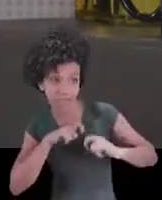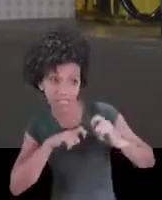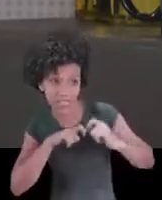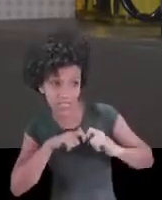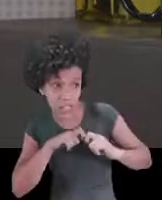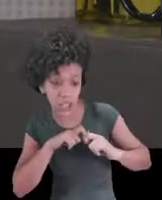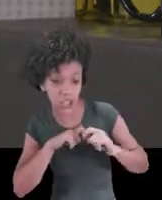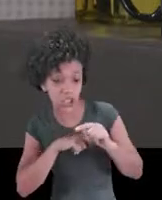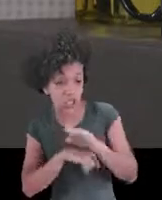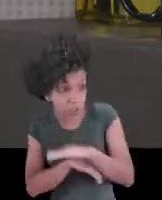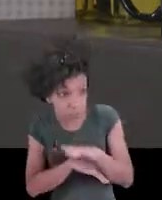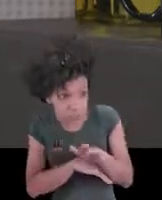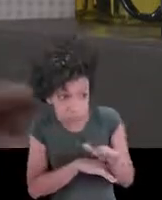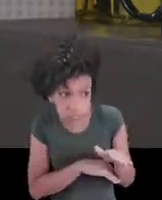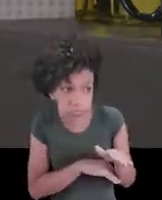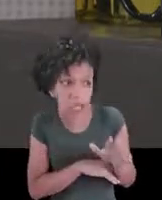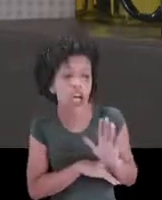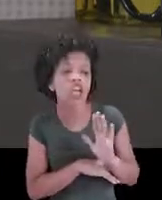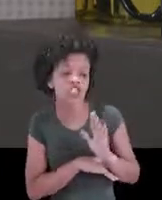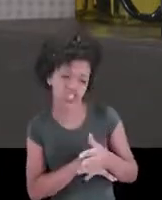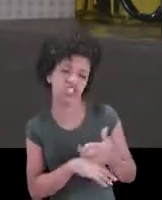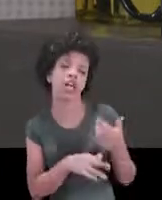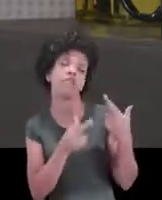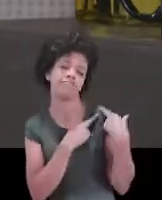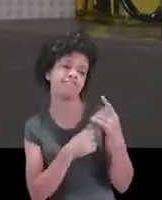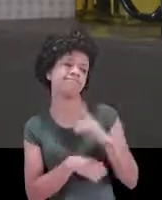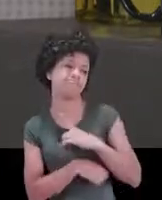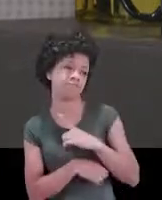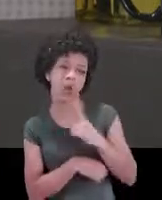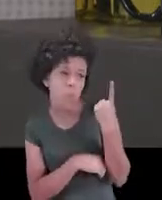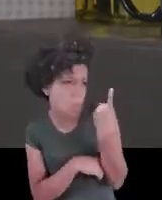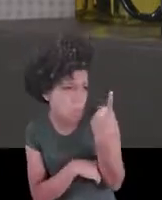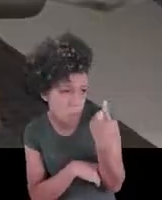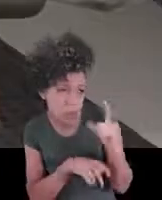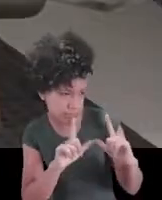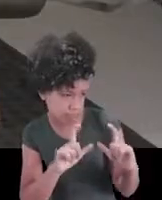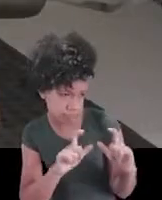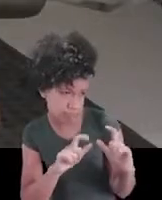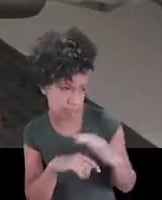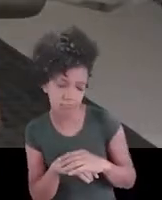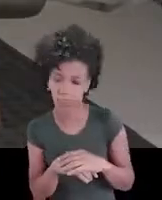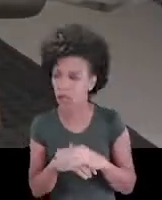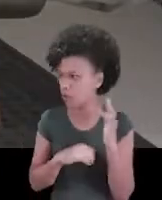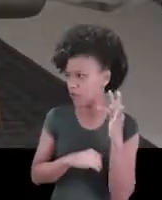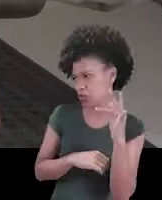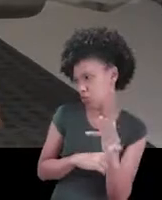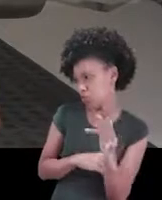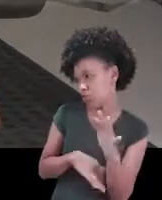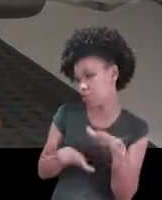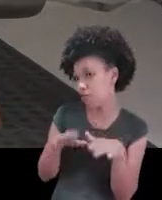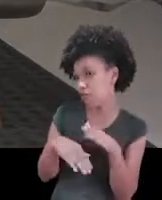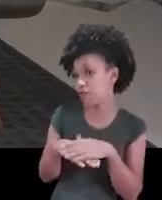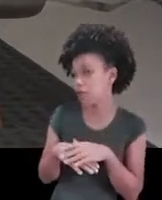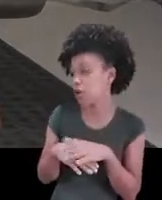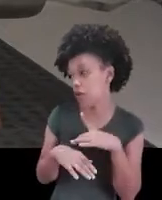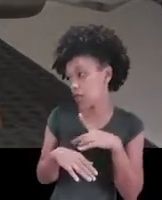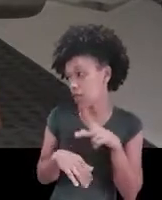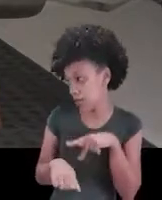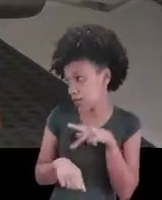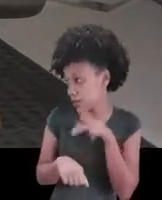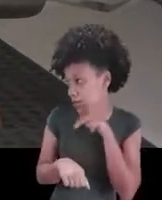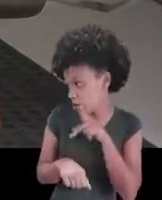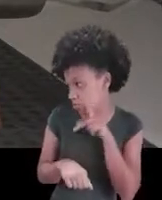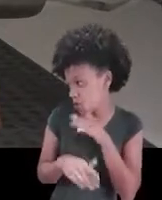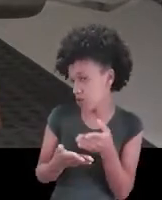nenhuma criança você já vai responder não só quer ver o futuro Talvez seja quando eu chegar nos